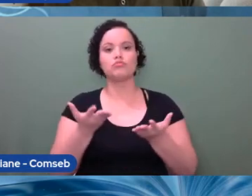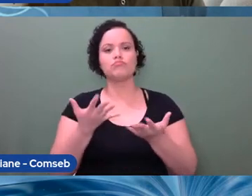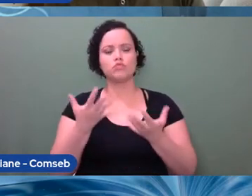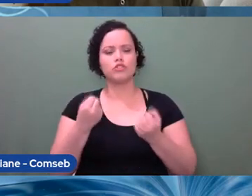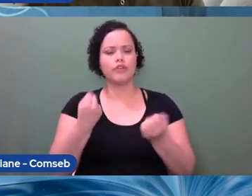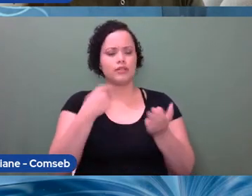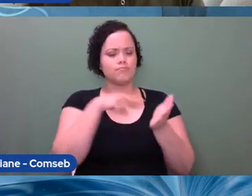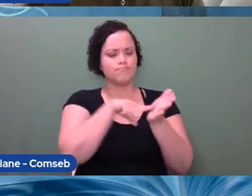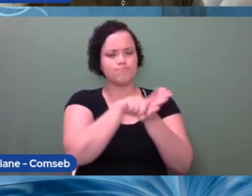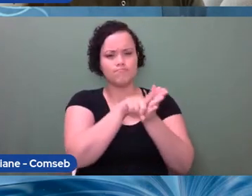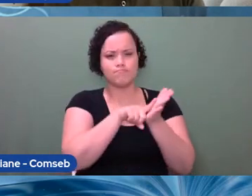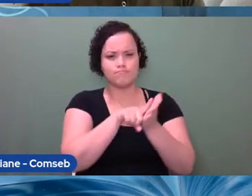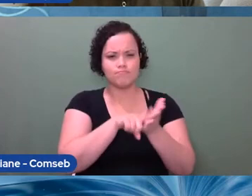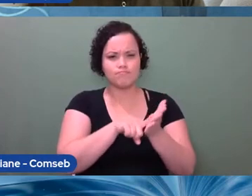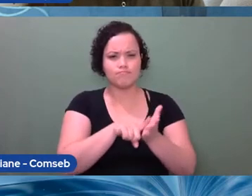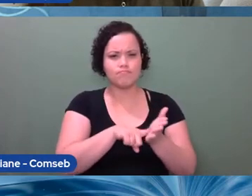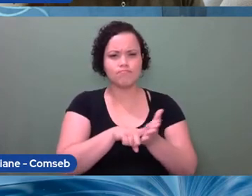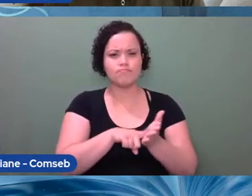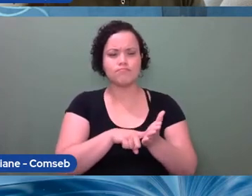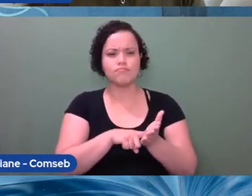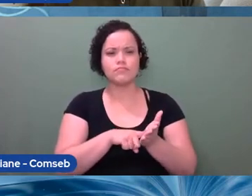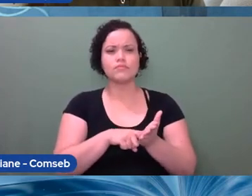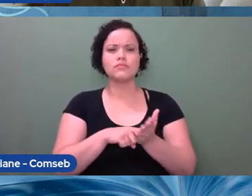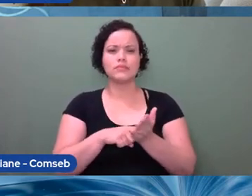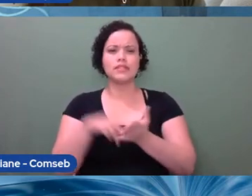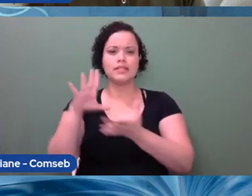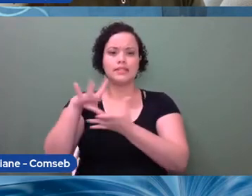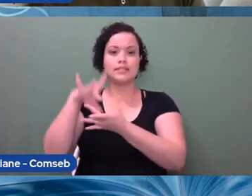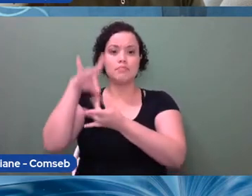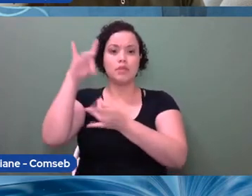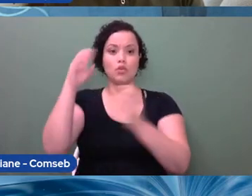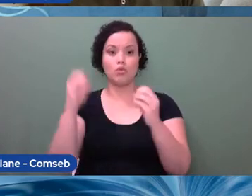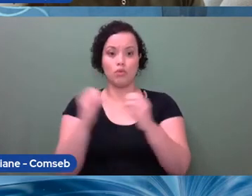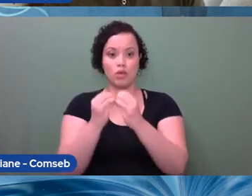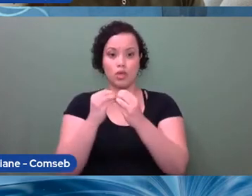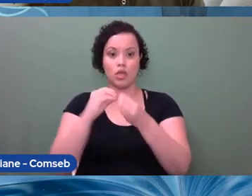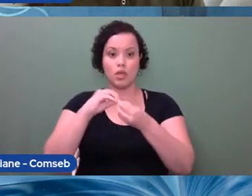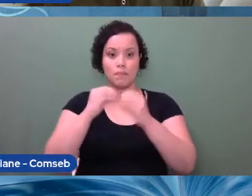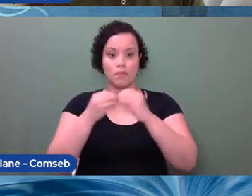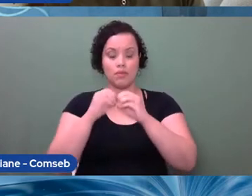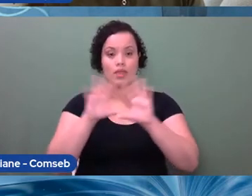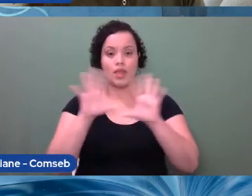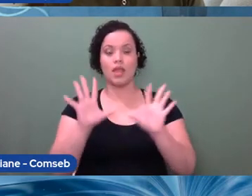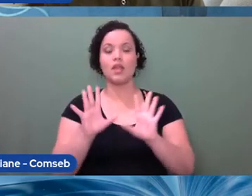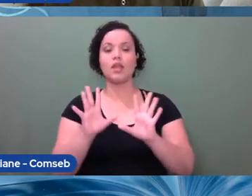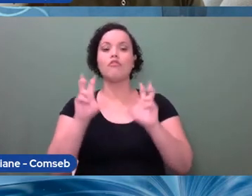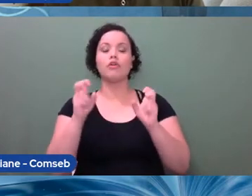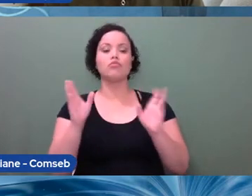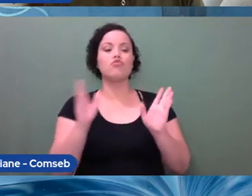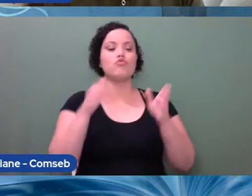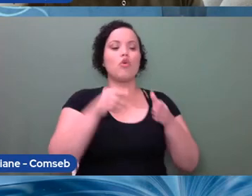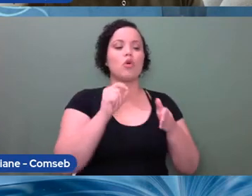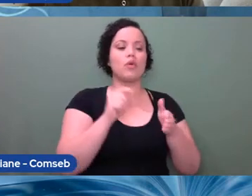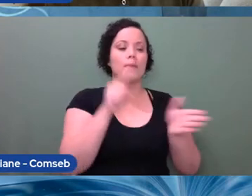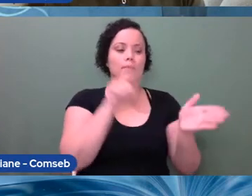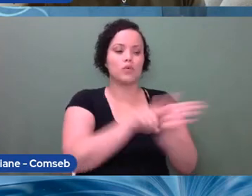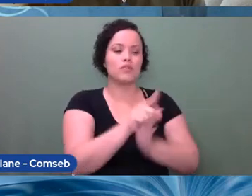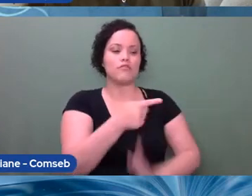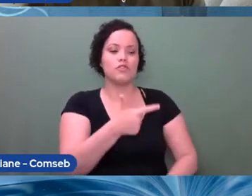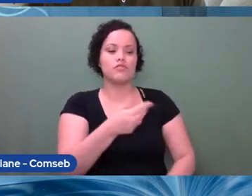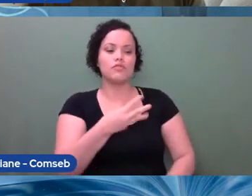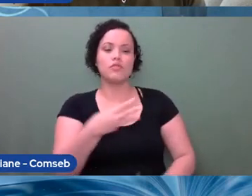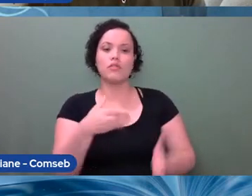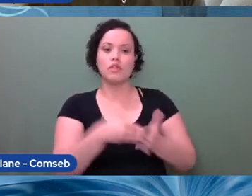examinar espírito e matéria, vamos nos deter mais às perguntas 23 a 28.